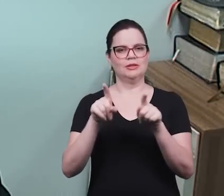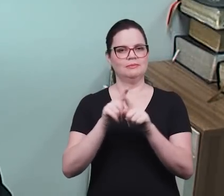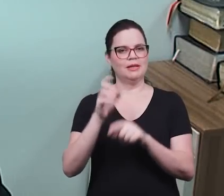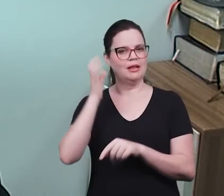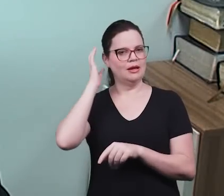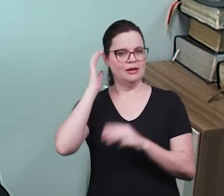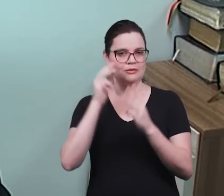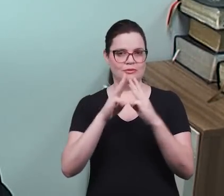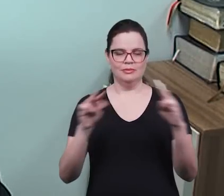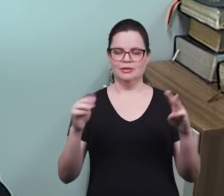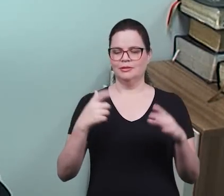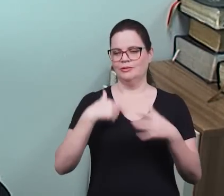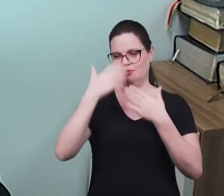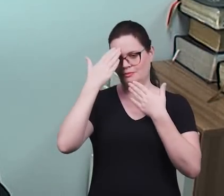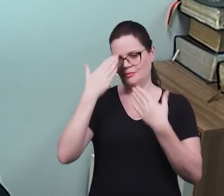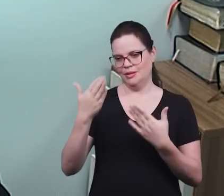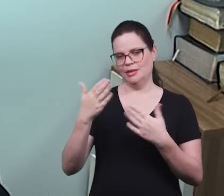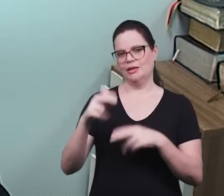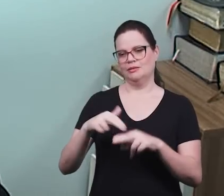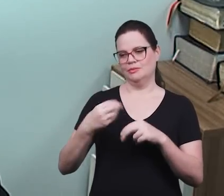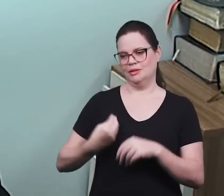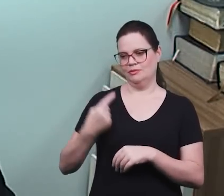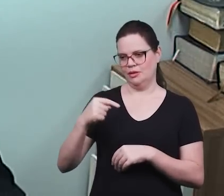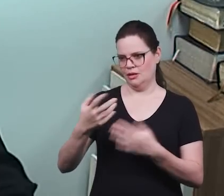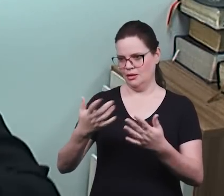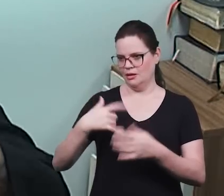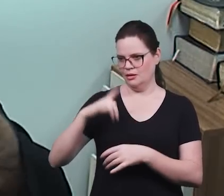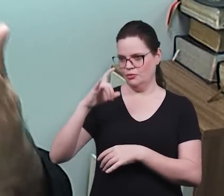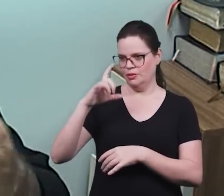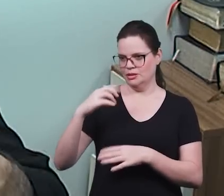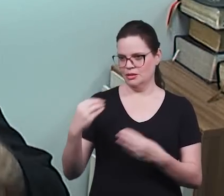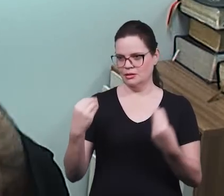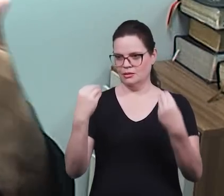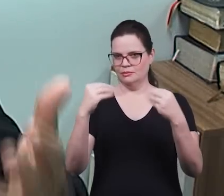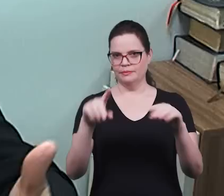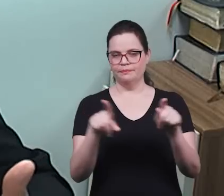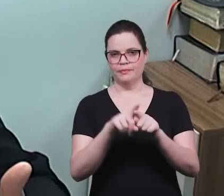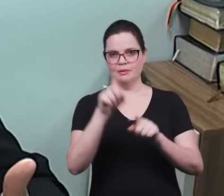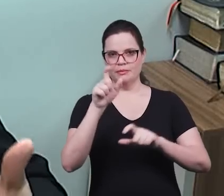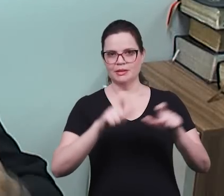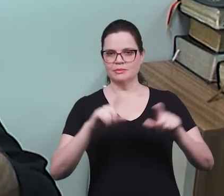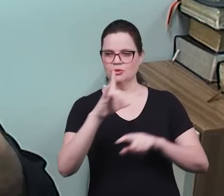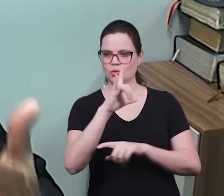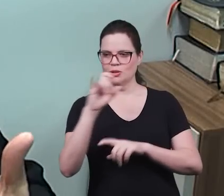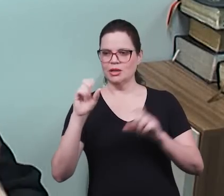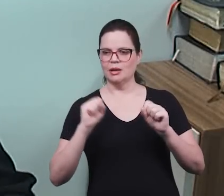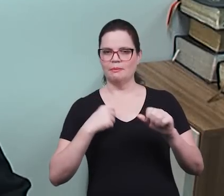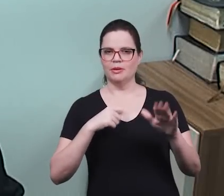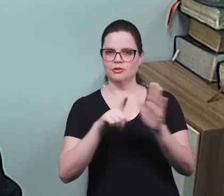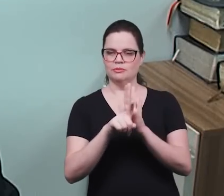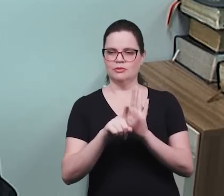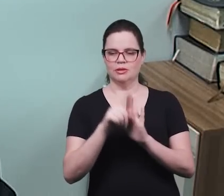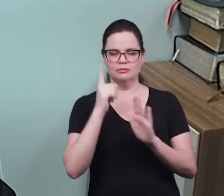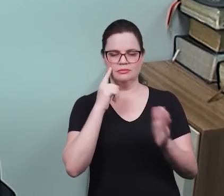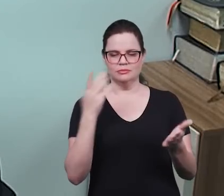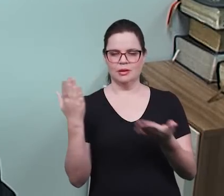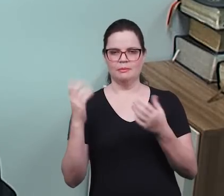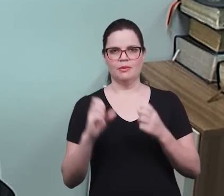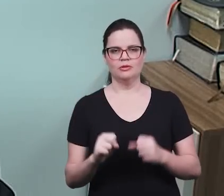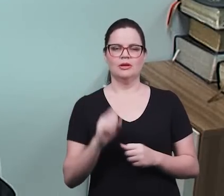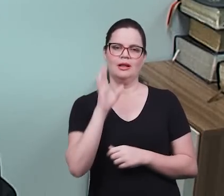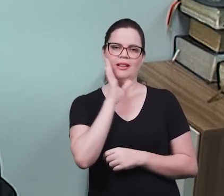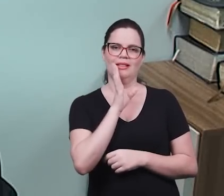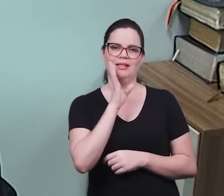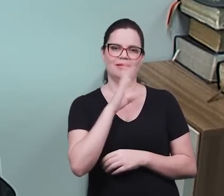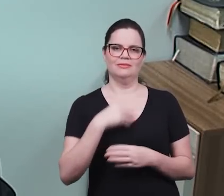muito obrigado pela sua vinda. Quer deixar o Instagram, deixar o contato? O pessoal vai no Instagram, faz alguma pergunta também, o contato, fica à vontade. Legal, vou passar o